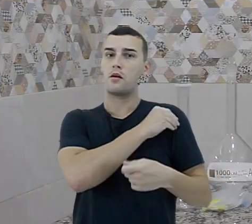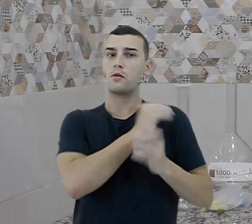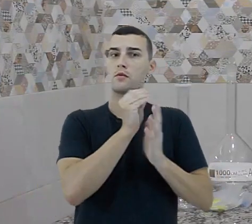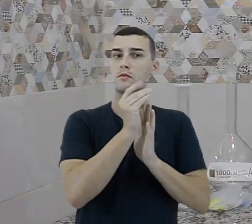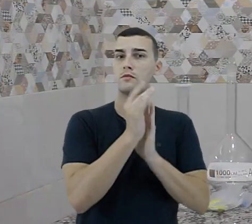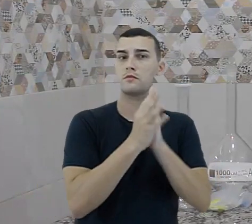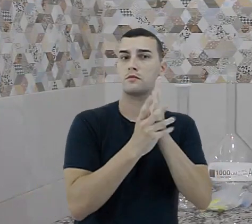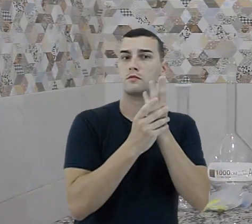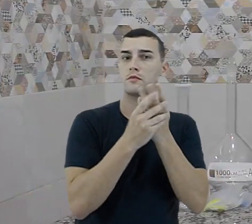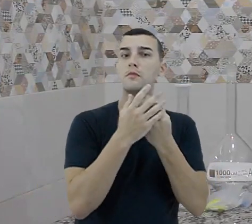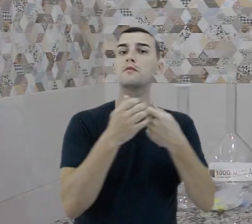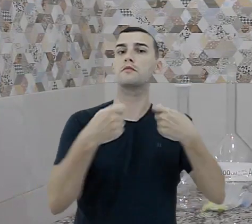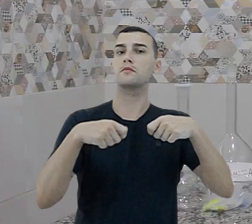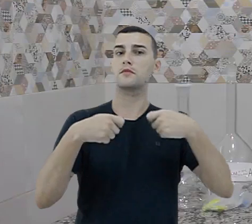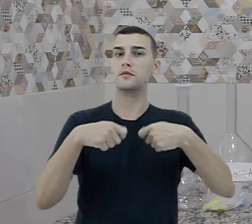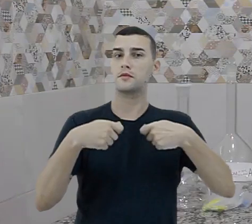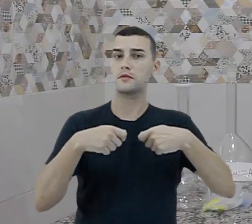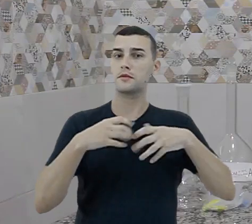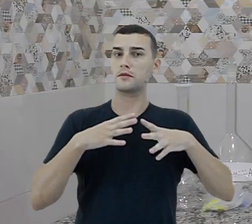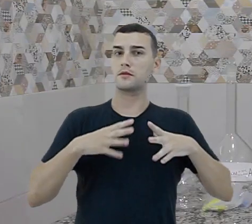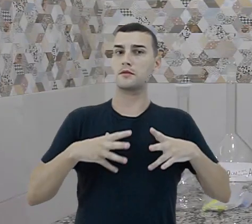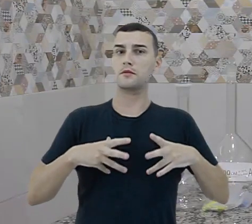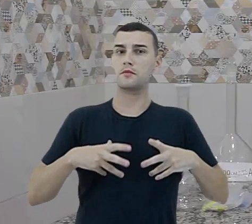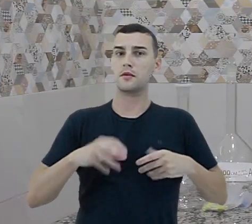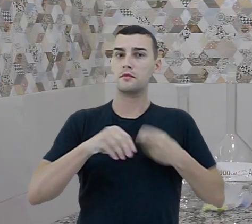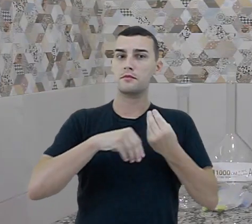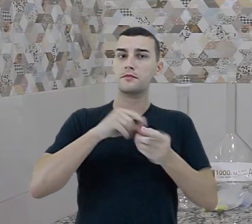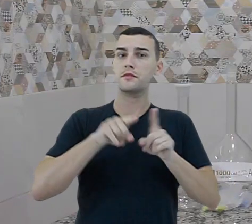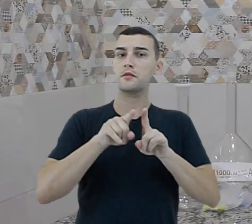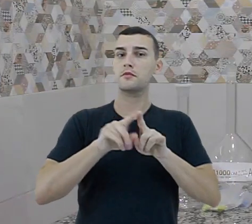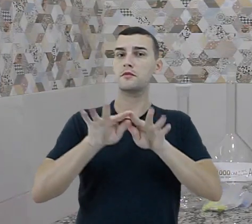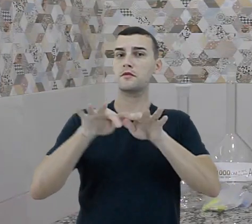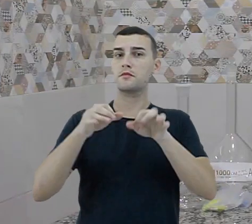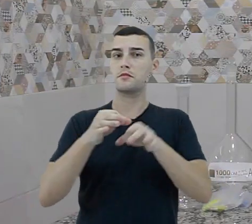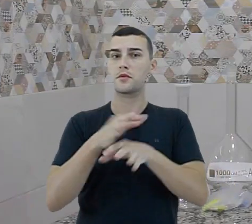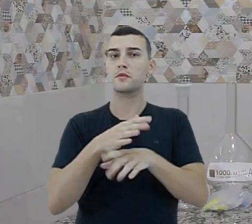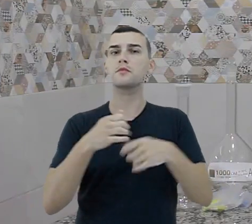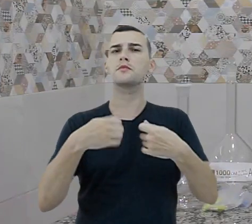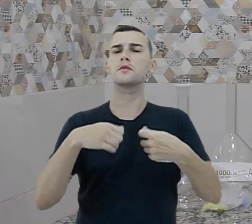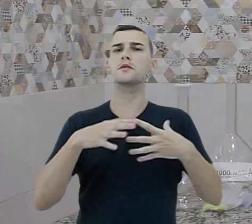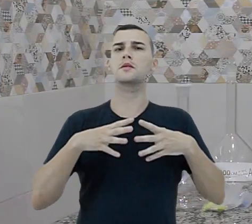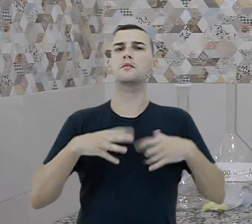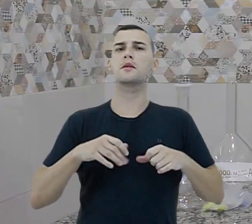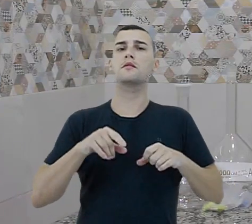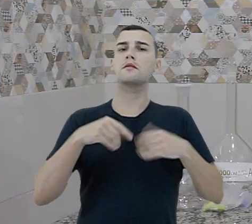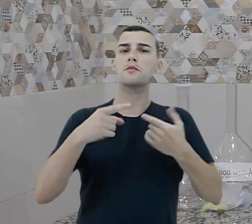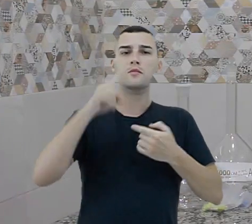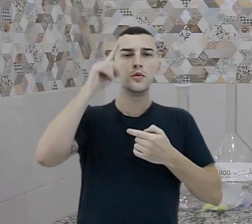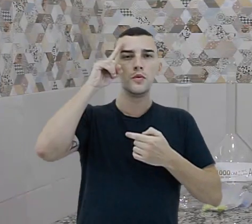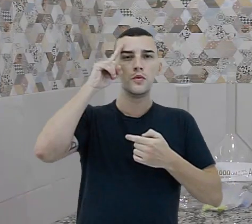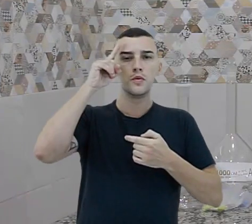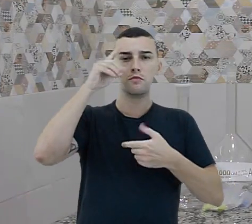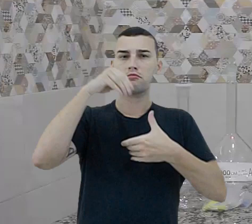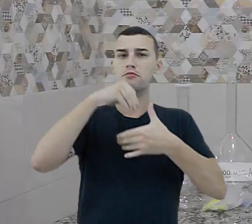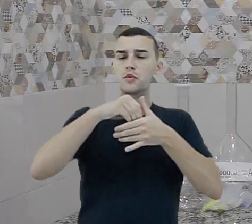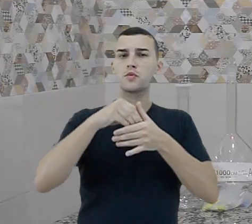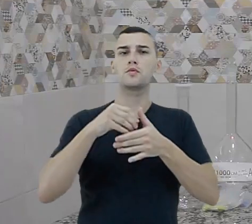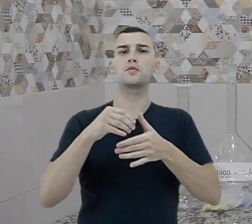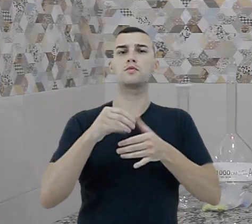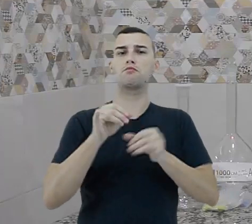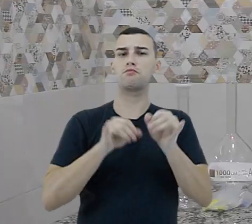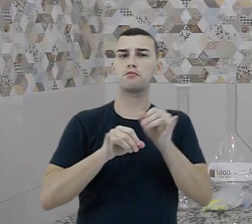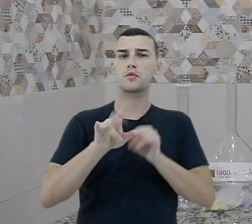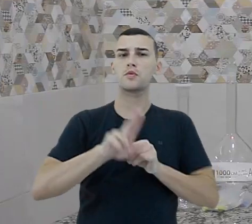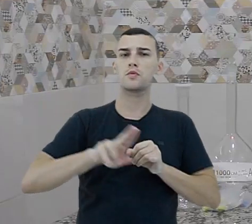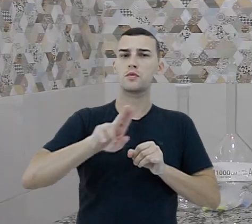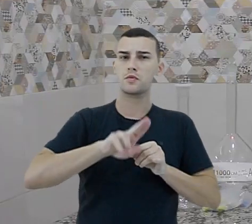acabou o procedimento, também volto a lavar as minhas mãos com essa solução. Então, é uma solução rotineiramente